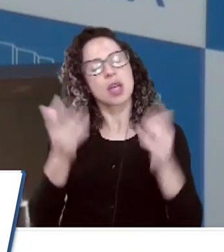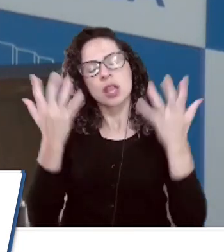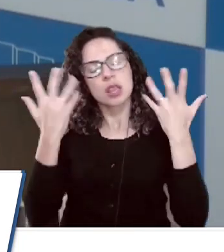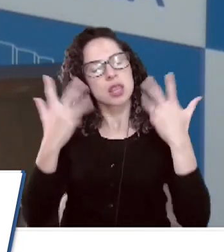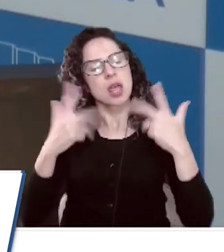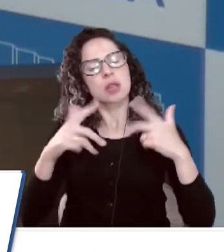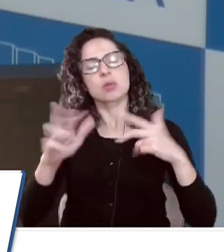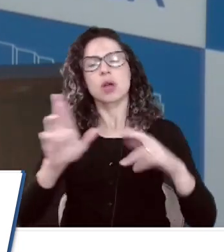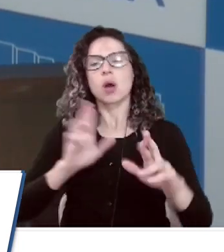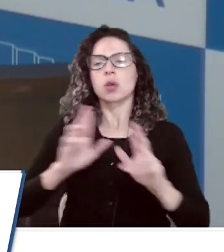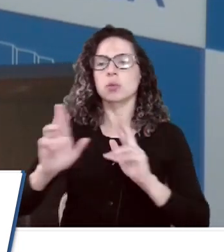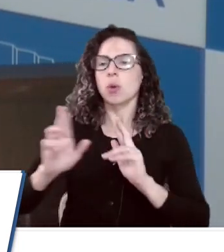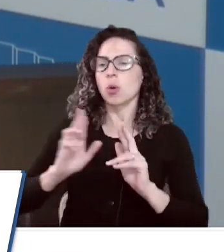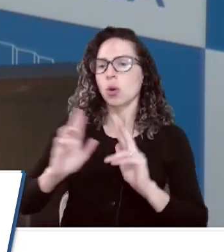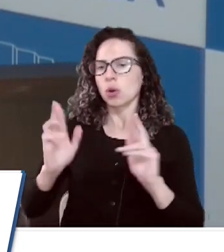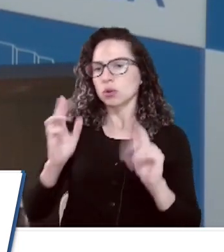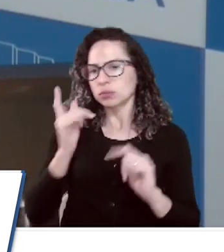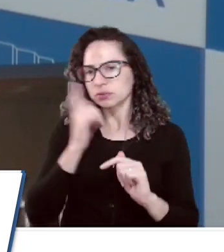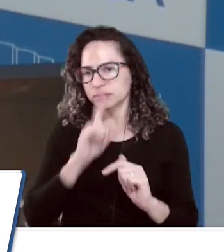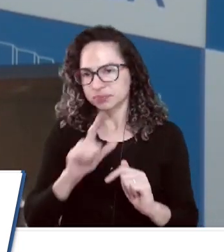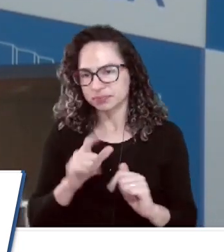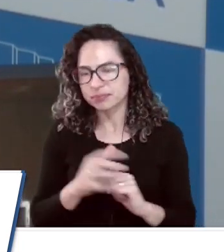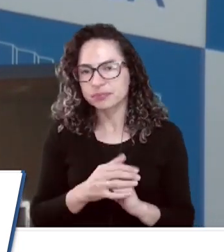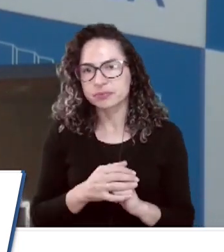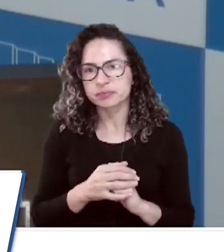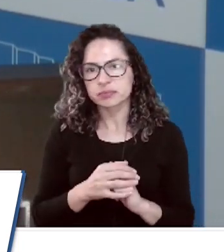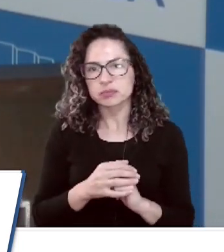virão. Então,